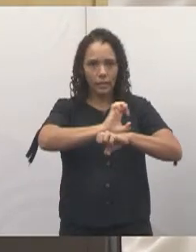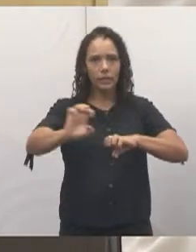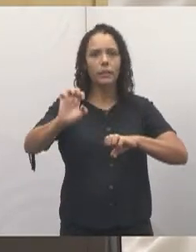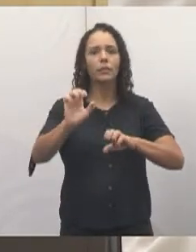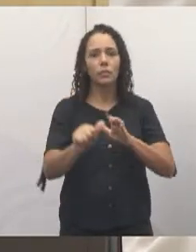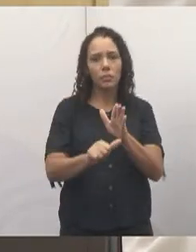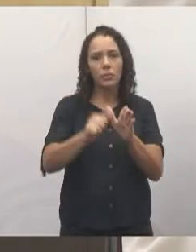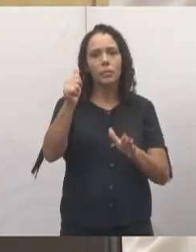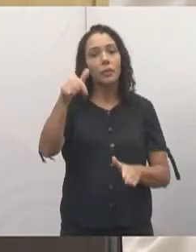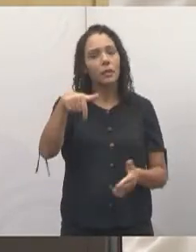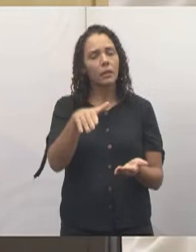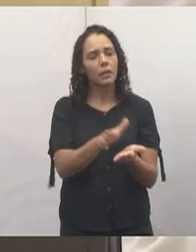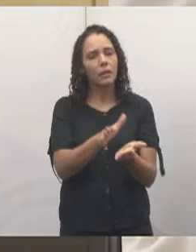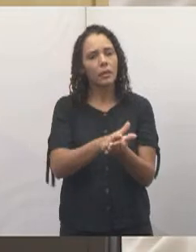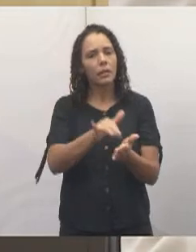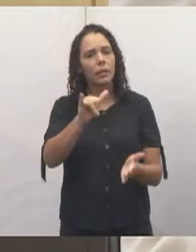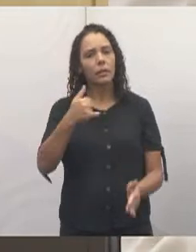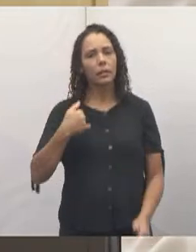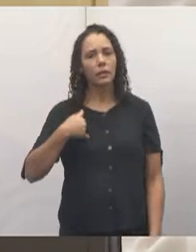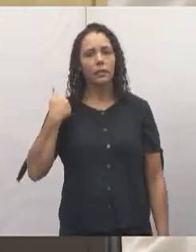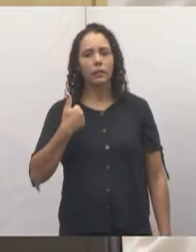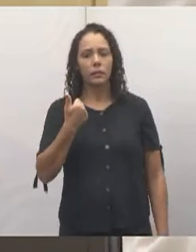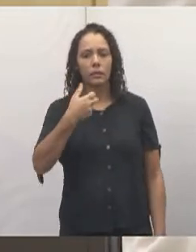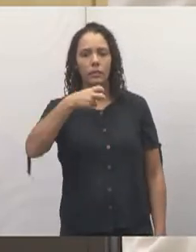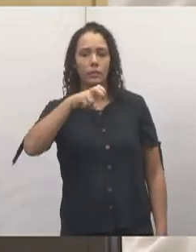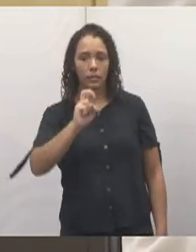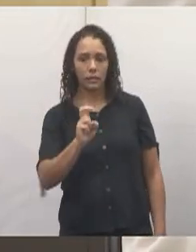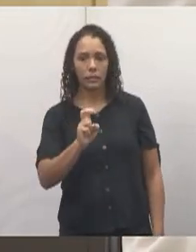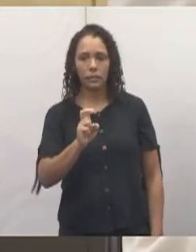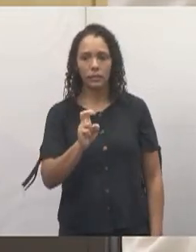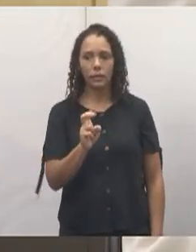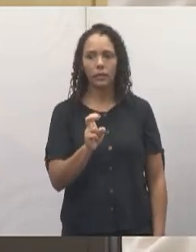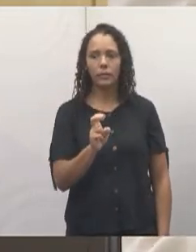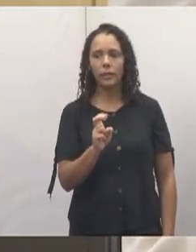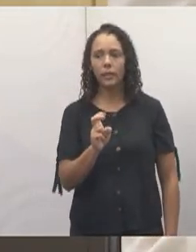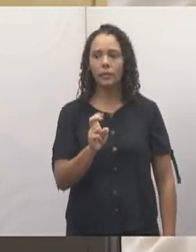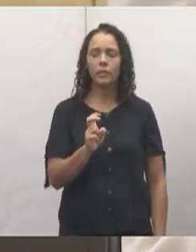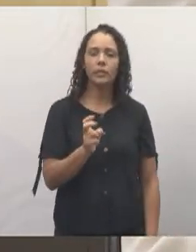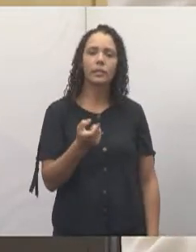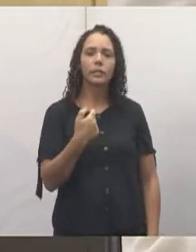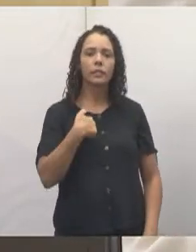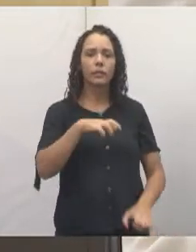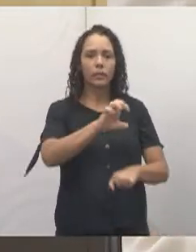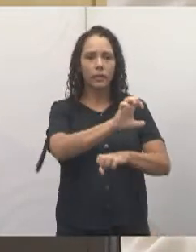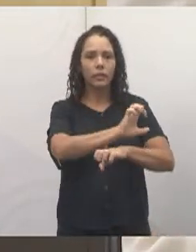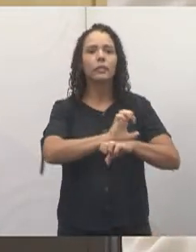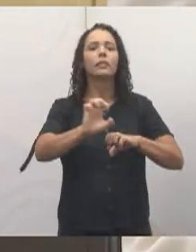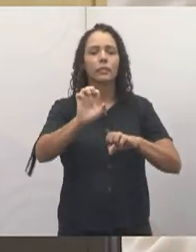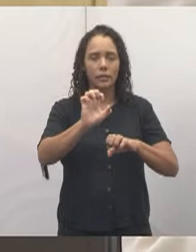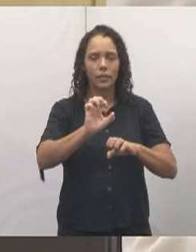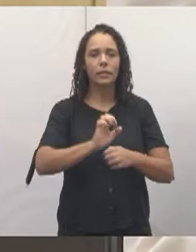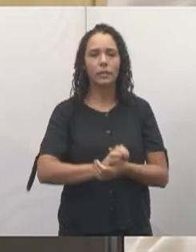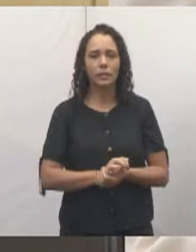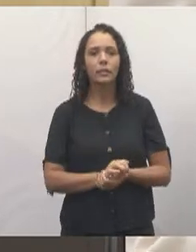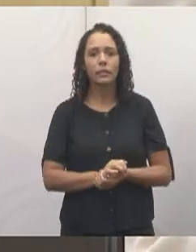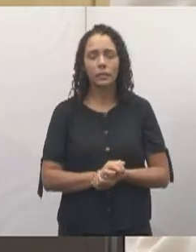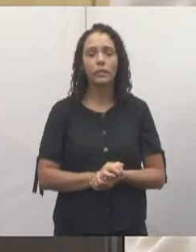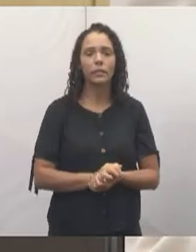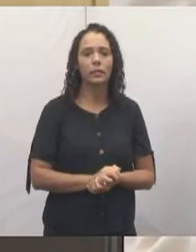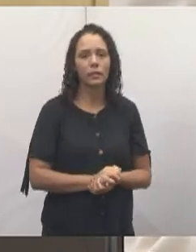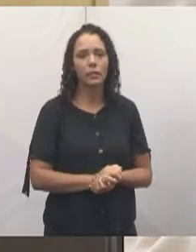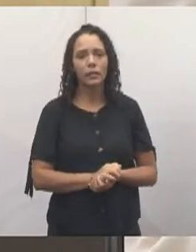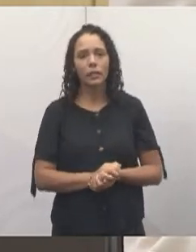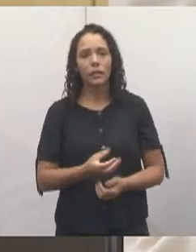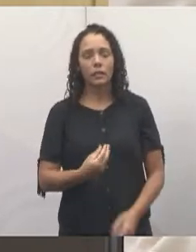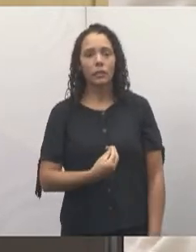Criminal. Aos 15 anos de idade, eu era estagiária de nível médio ali. E com essa